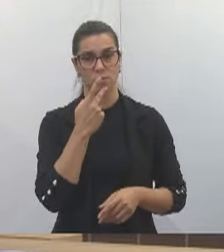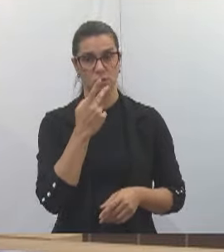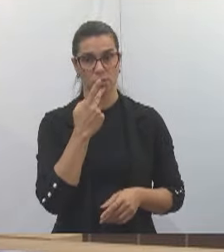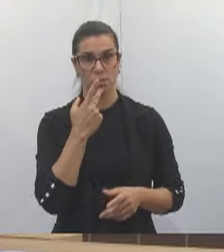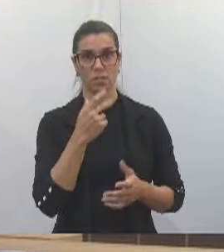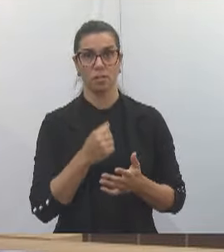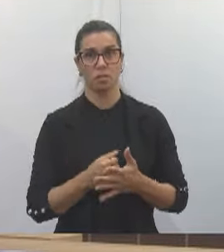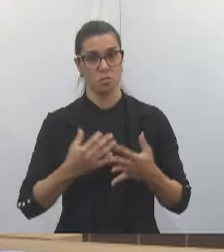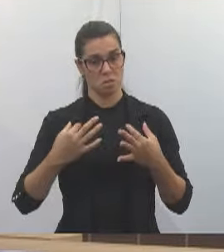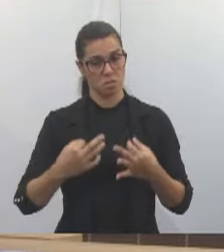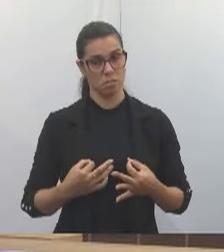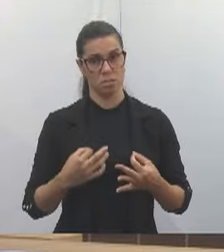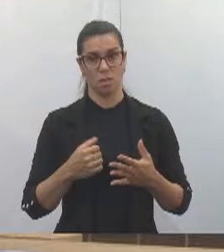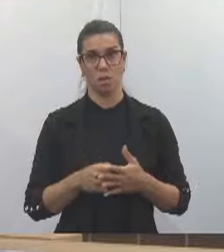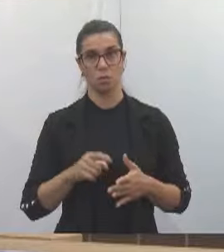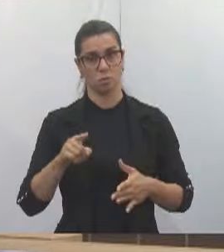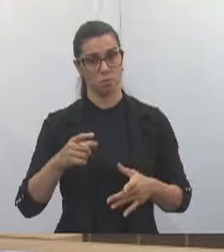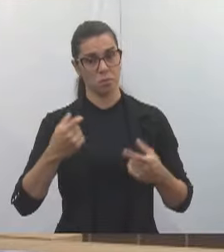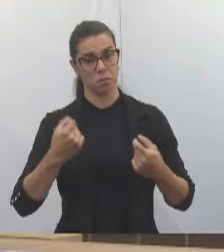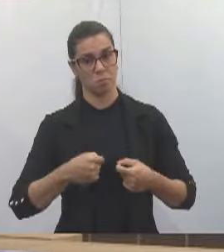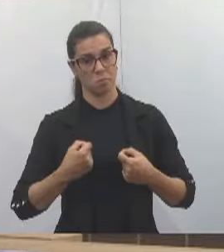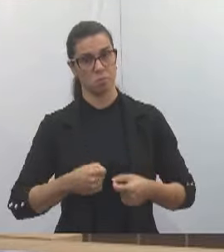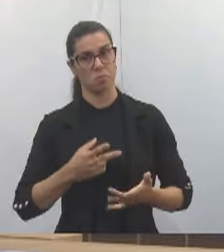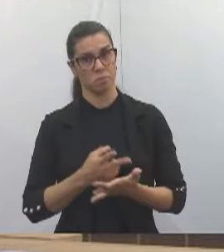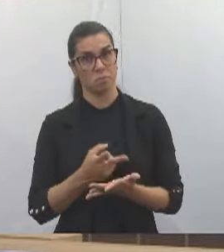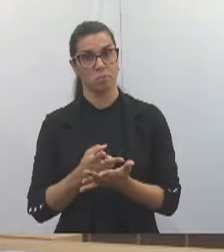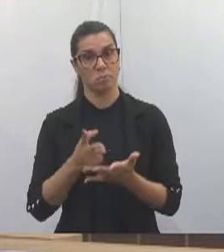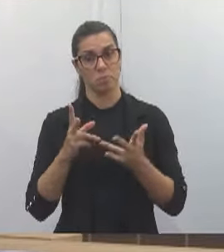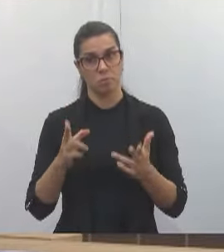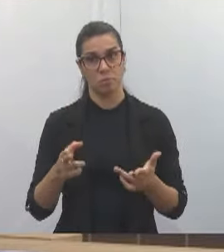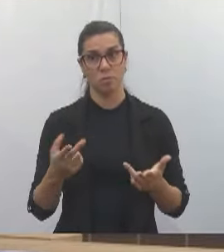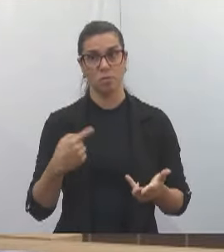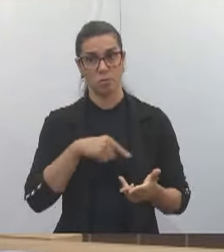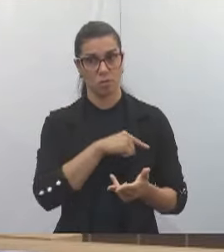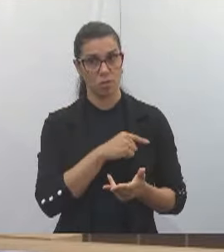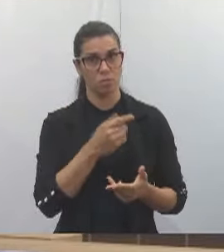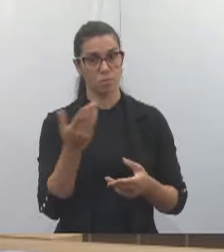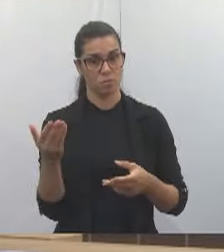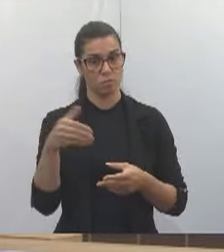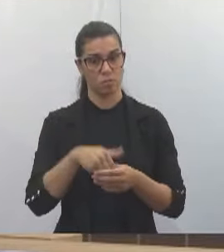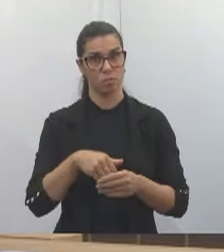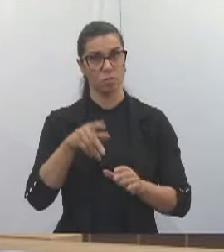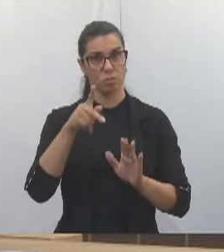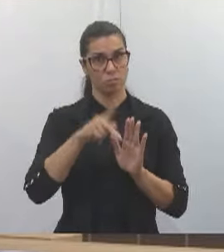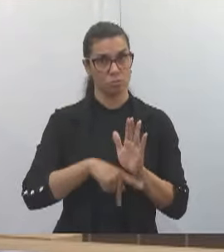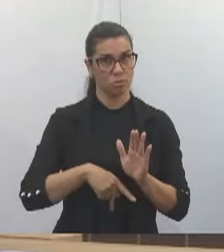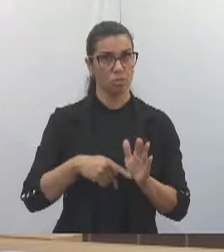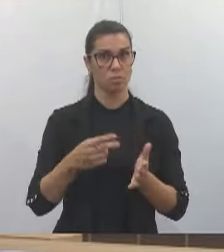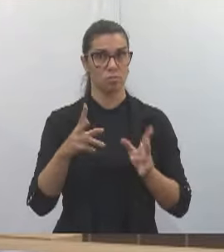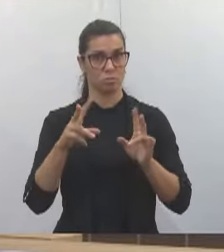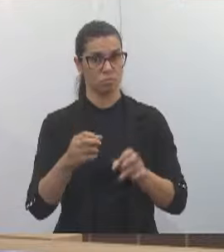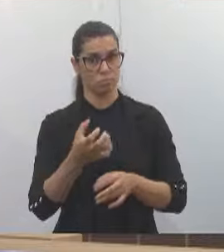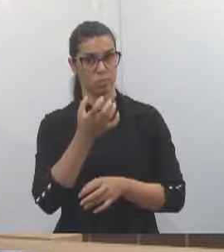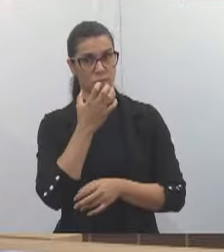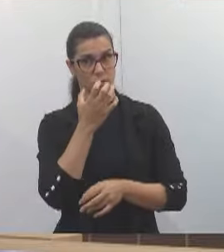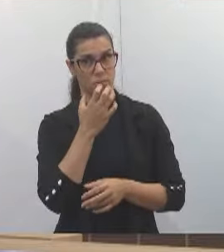então você não pode ter dois pesos e duas medidas. Nós estamos votando um projeto para animais, você está falando da Santa Casa. A pessoa que está lá em casa vai falar,